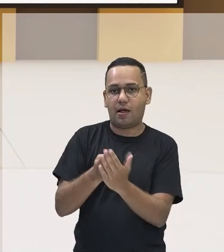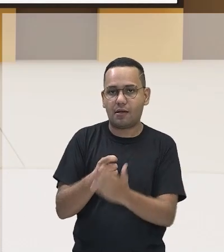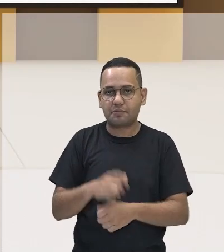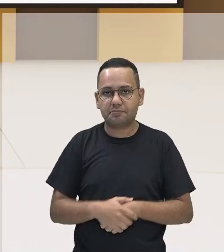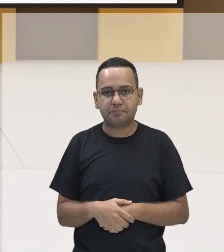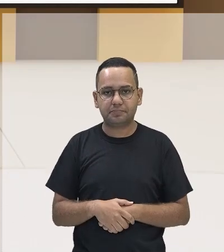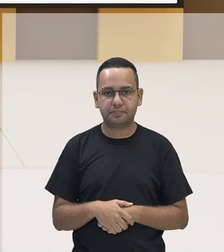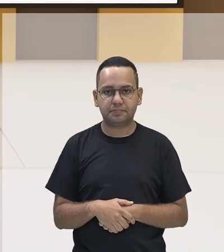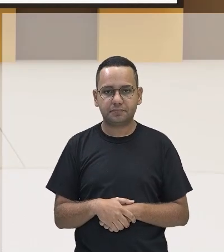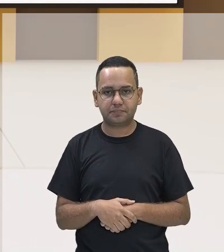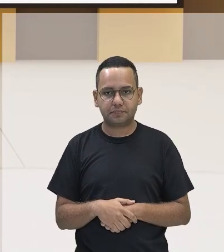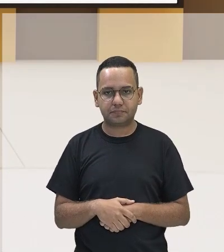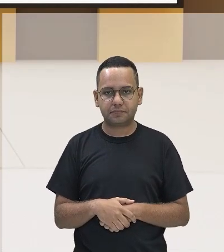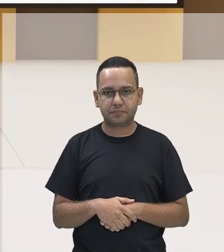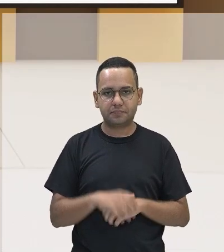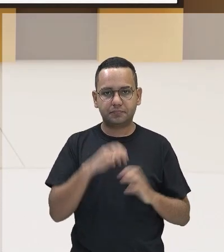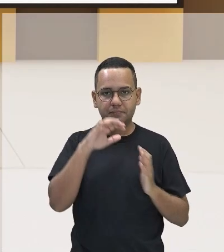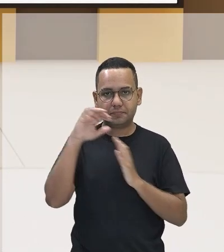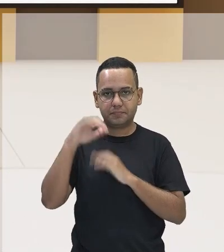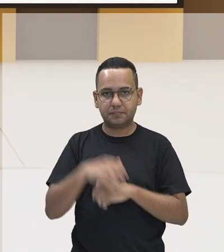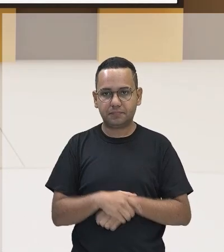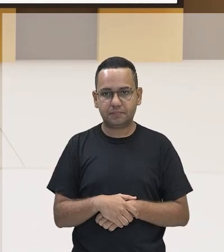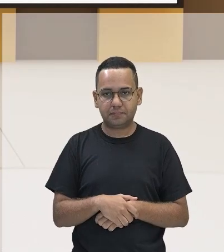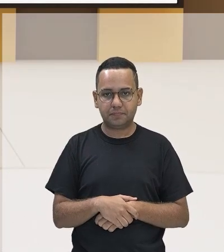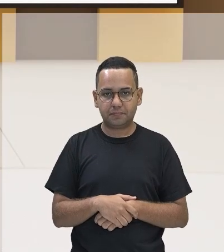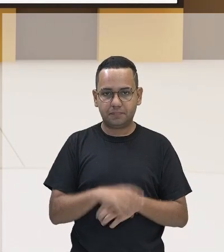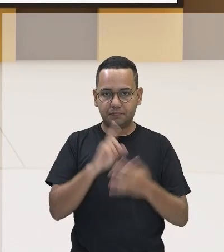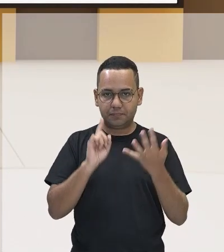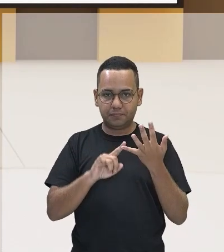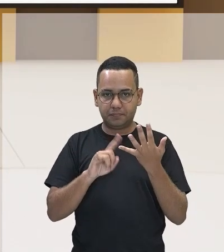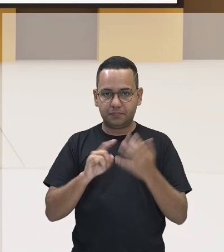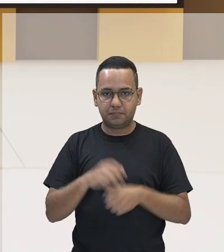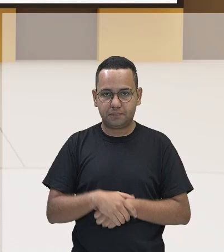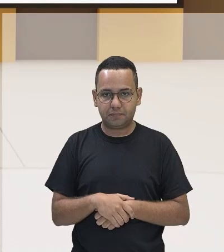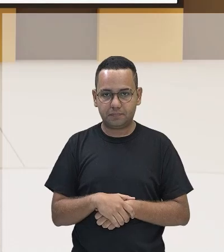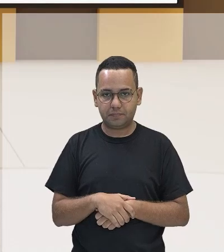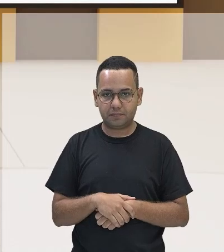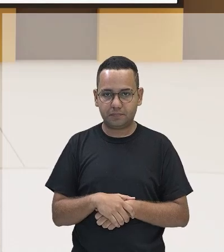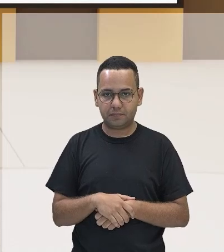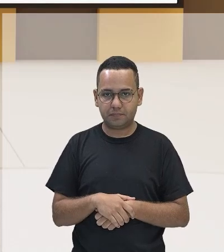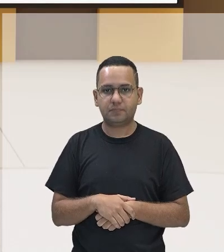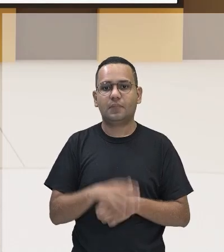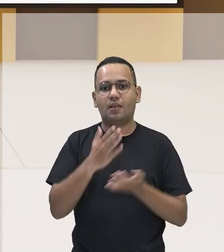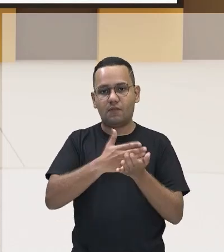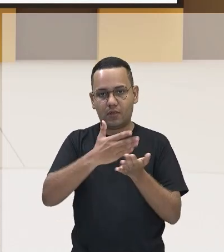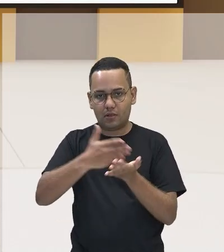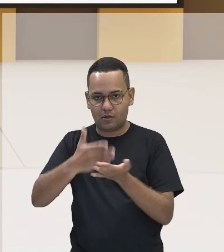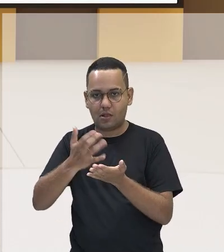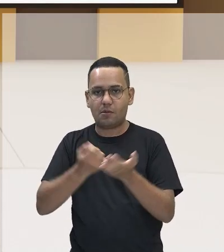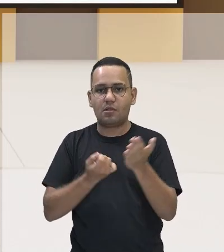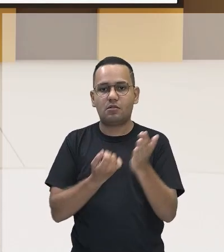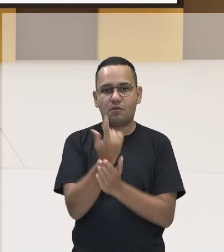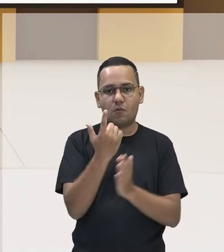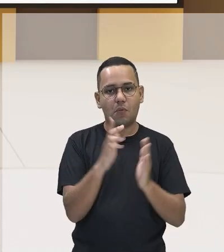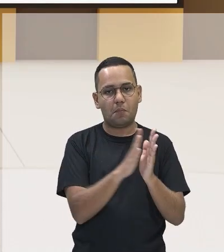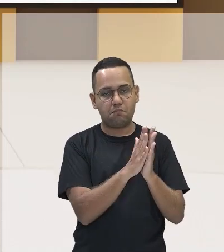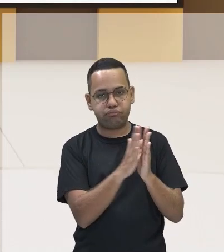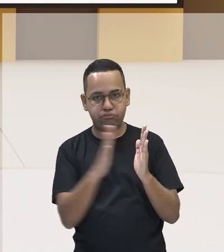5, financiamento de compras a longo prazo, como empréstimos de automóveis